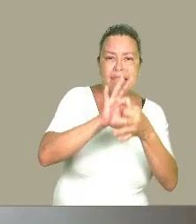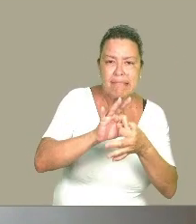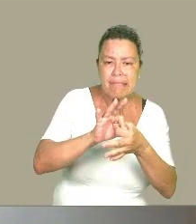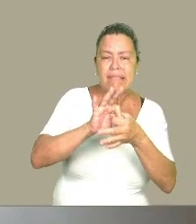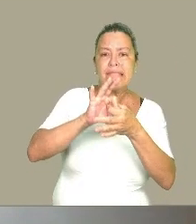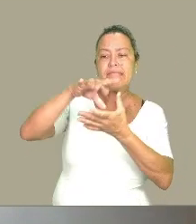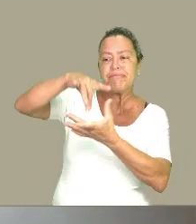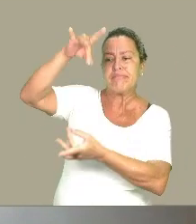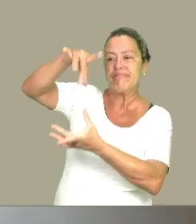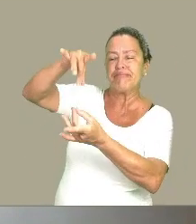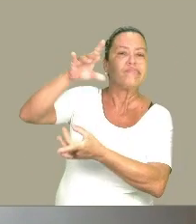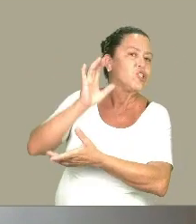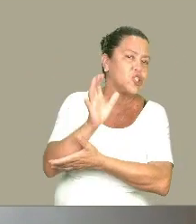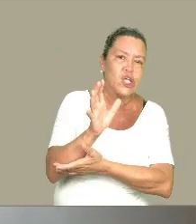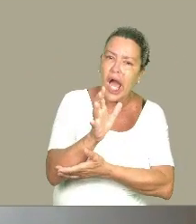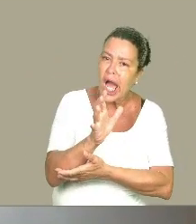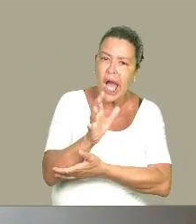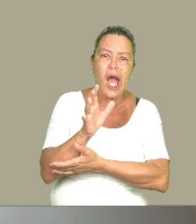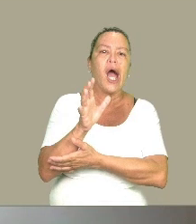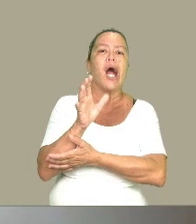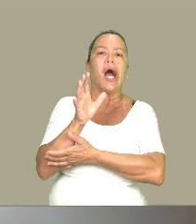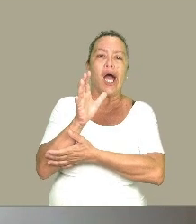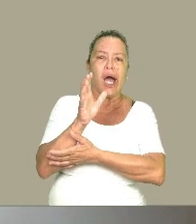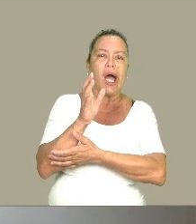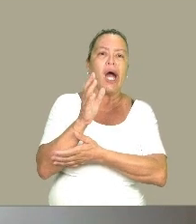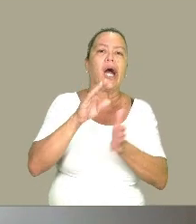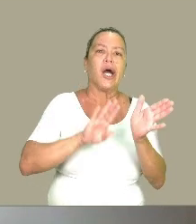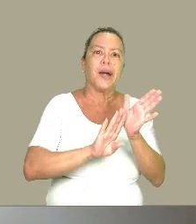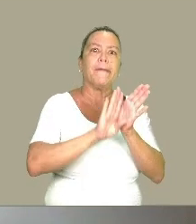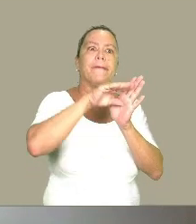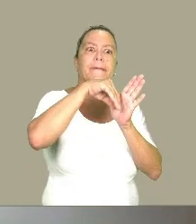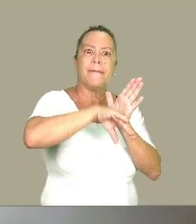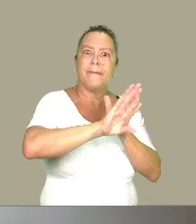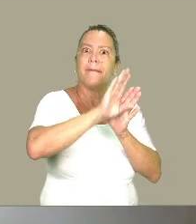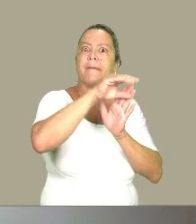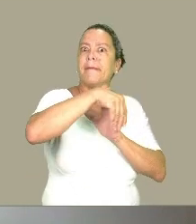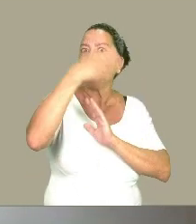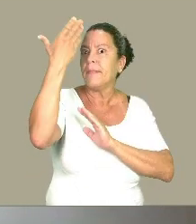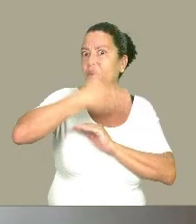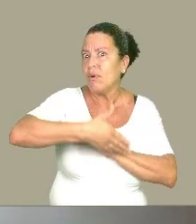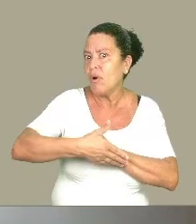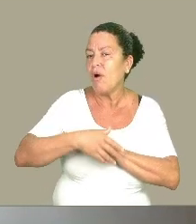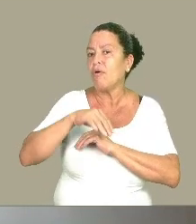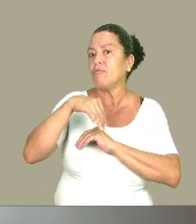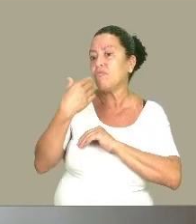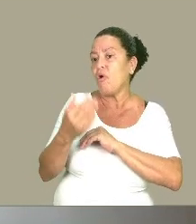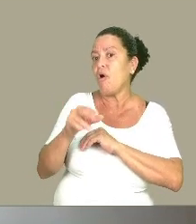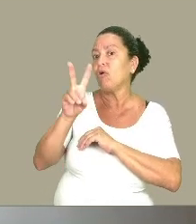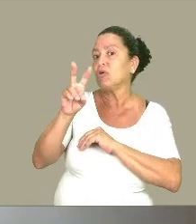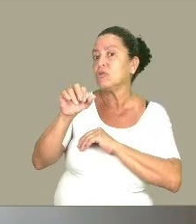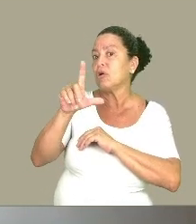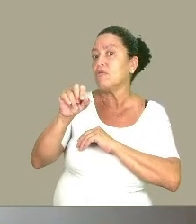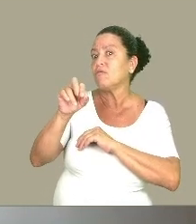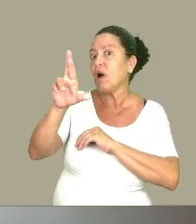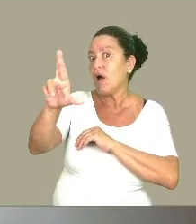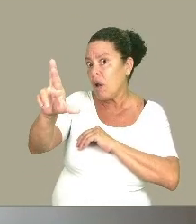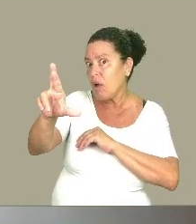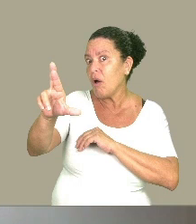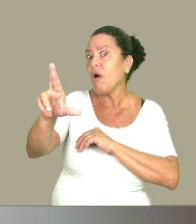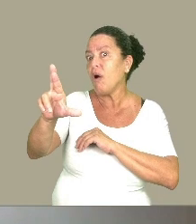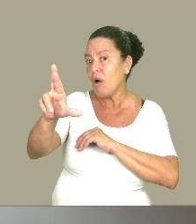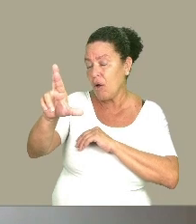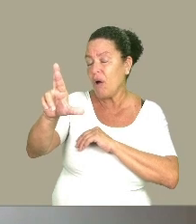indivíduos, no quadro escuro das provas expiatórias ou no acervo de valores das missões que